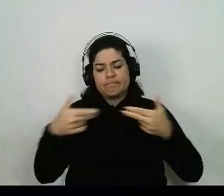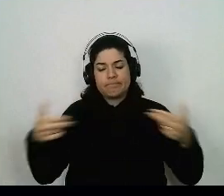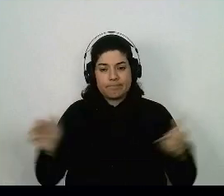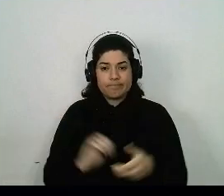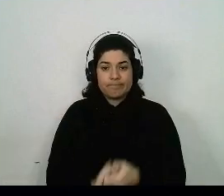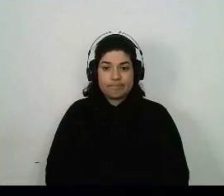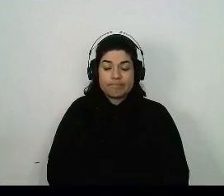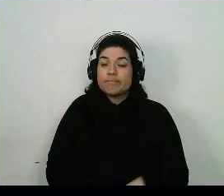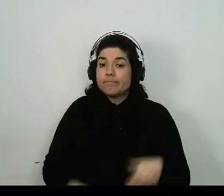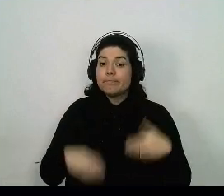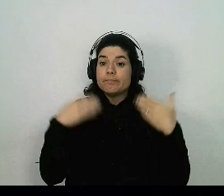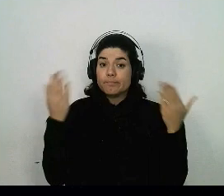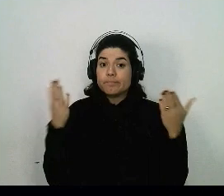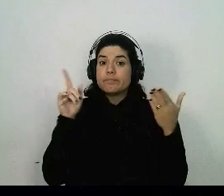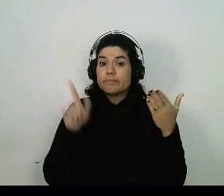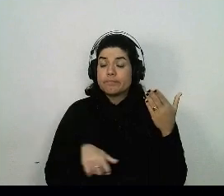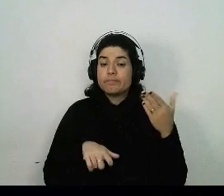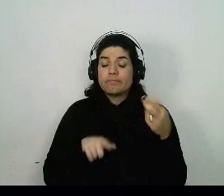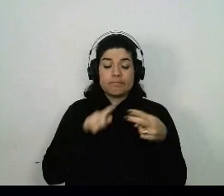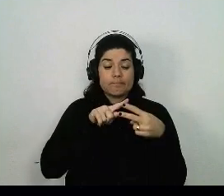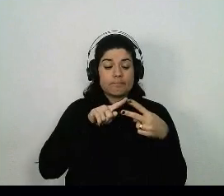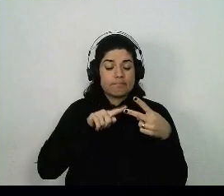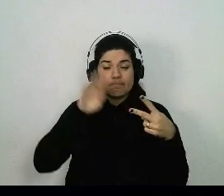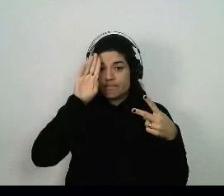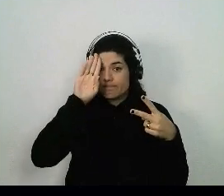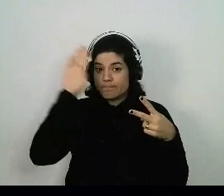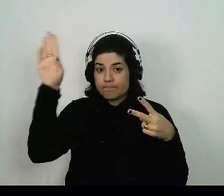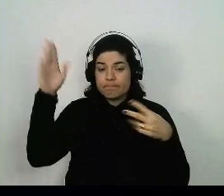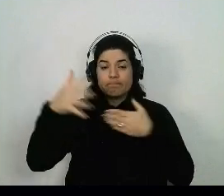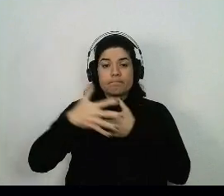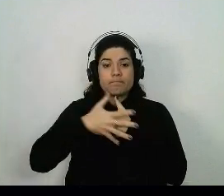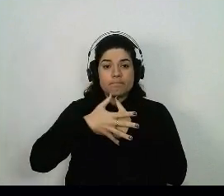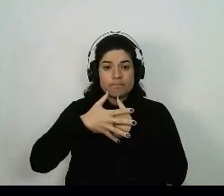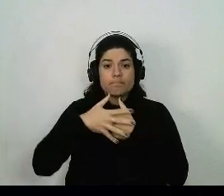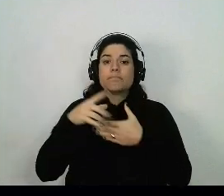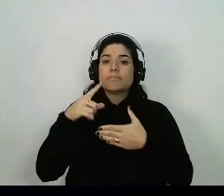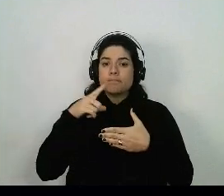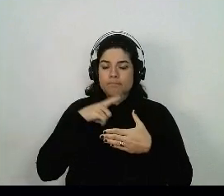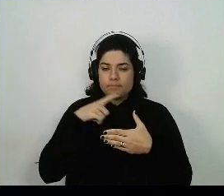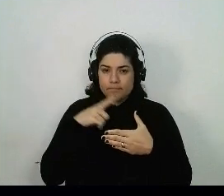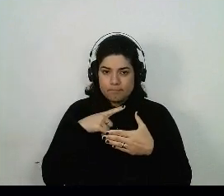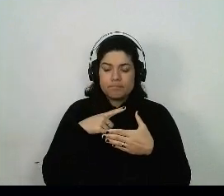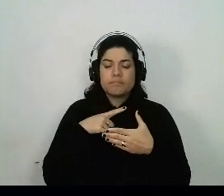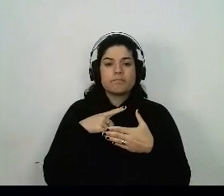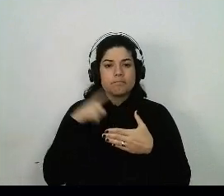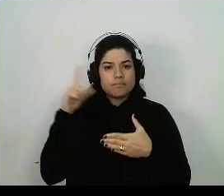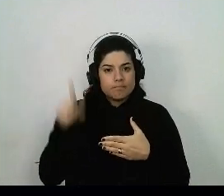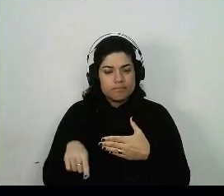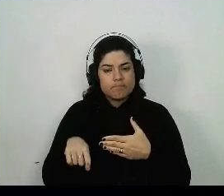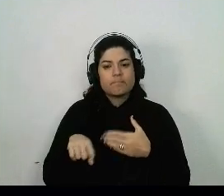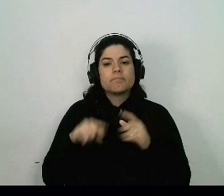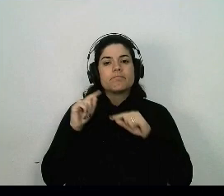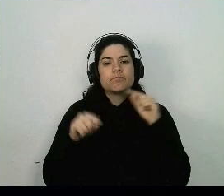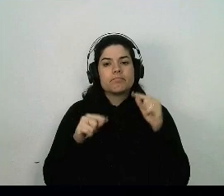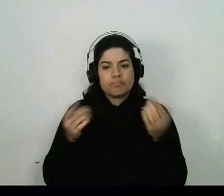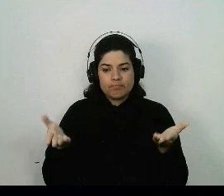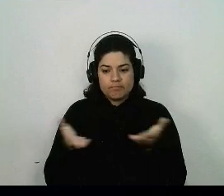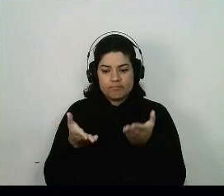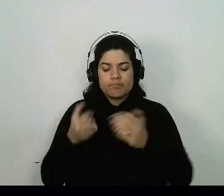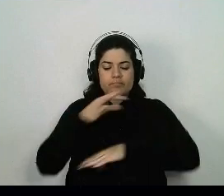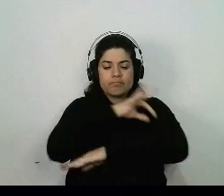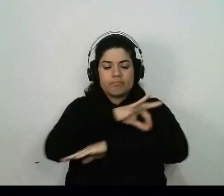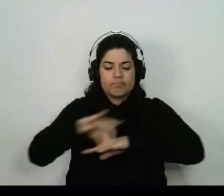pessoal, esses são os 2 principais frameworks que a gente trouxe e a fundação para os arquitetos de nuvem hoje, independente da